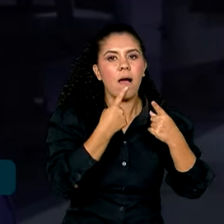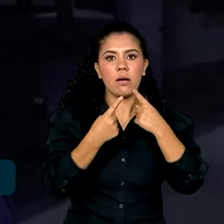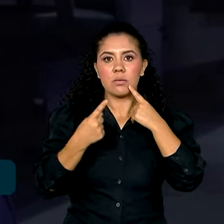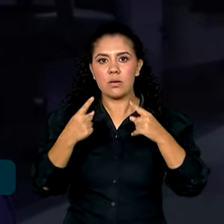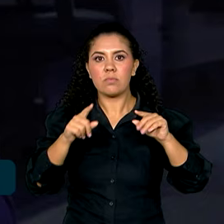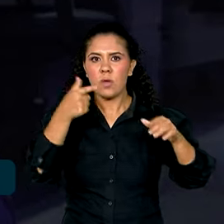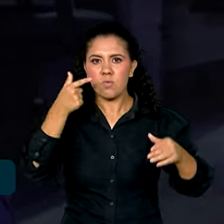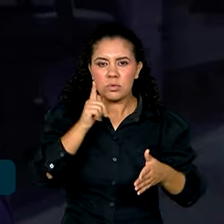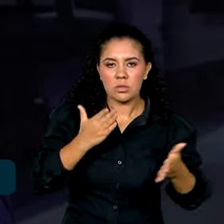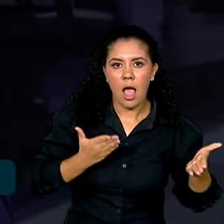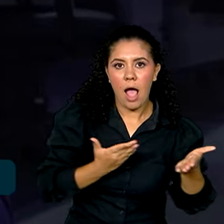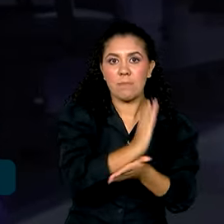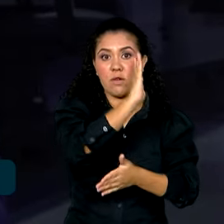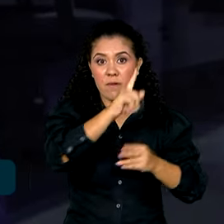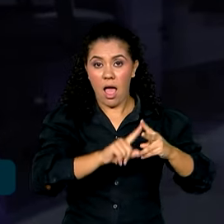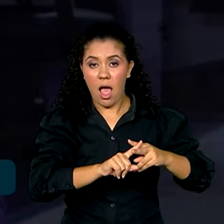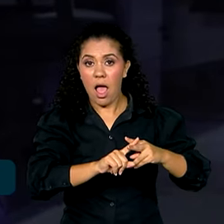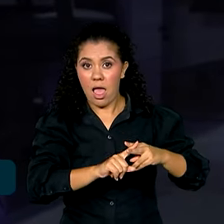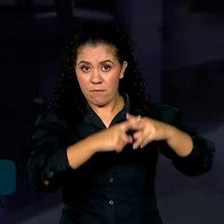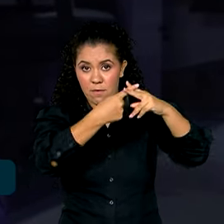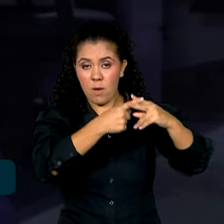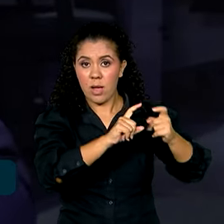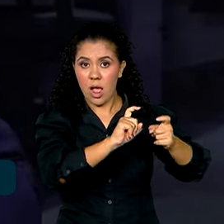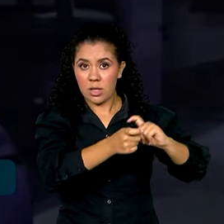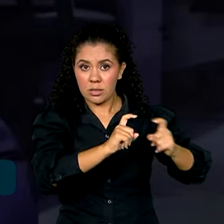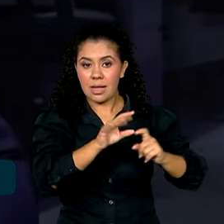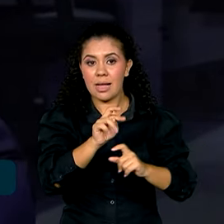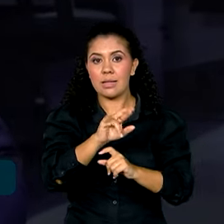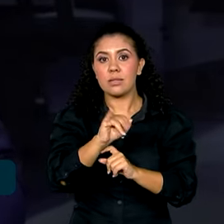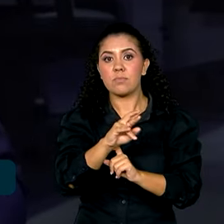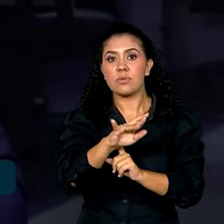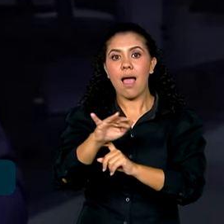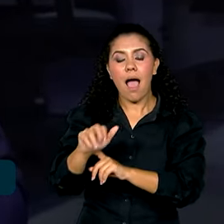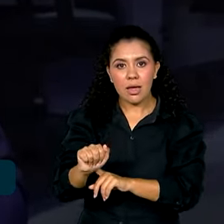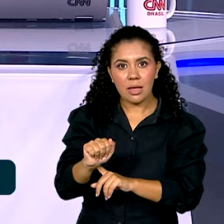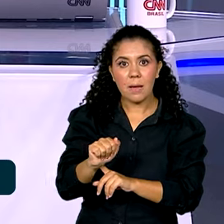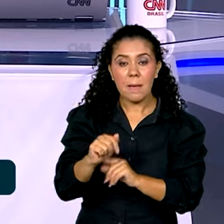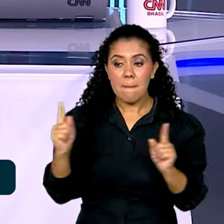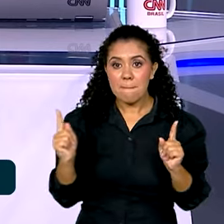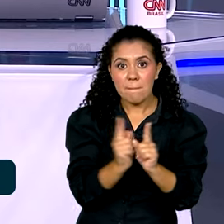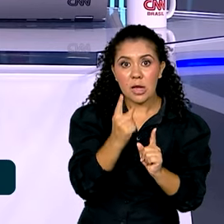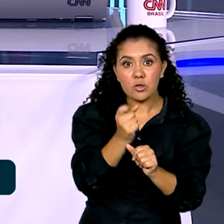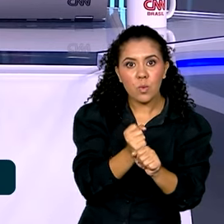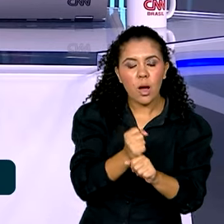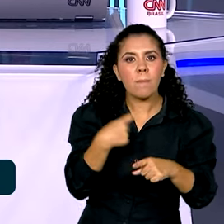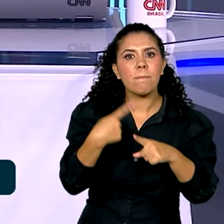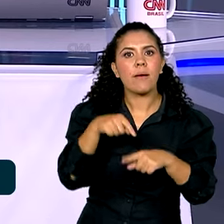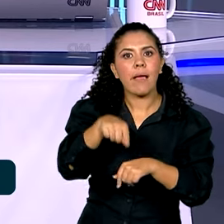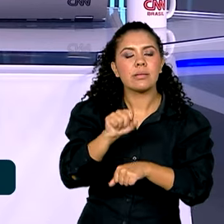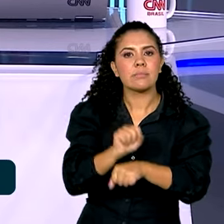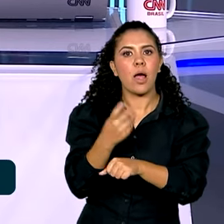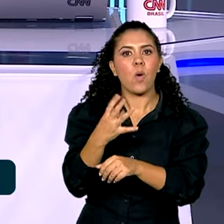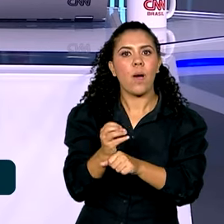reforma tributária em menos de um ano, ela é aguardada há 40 anos. Questionado sobre a economia do